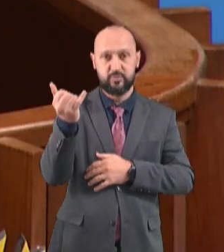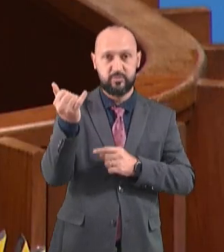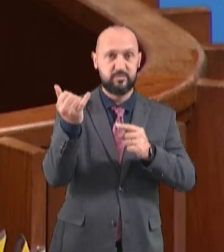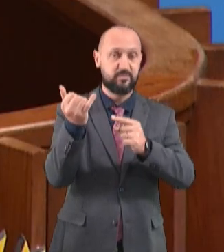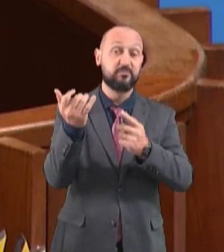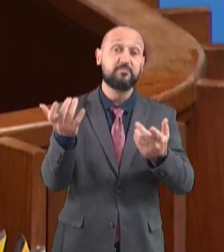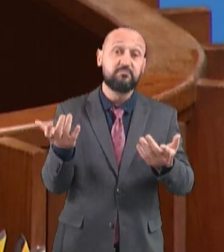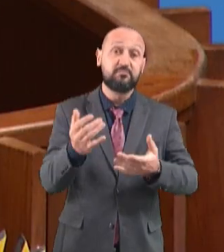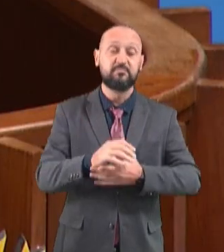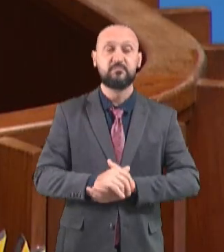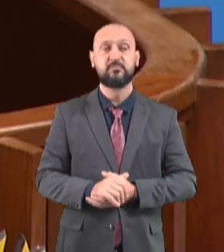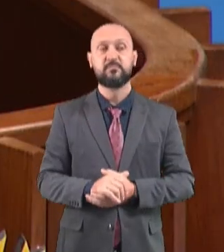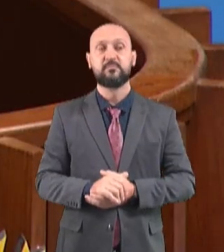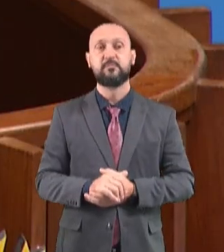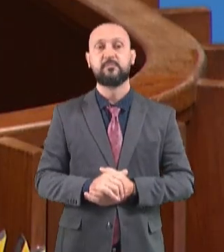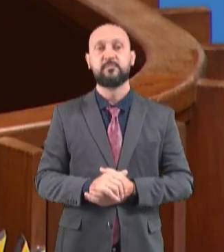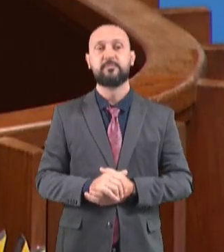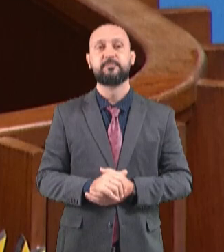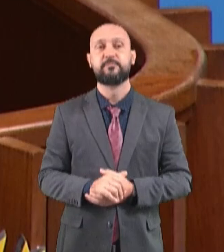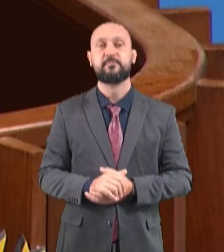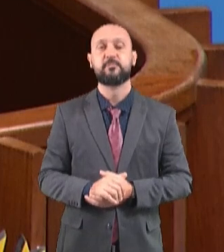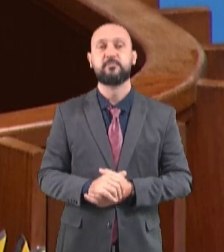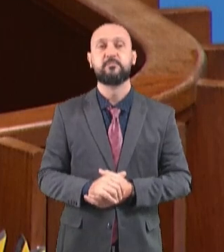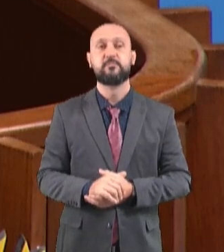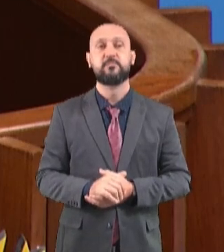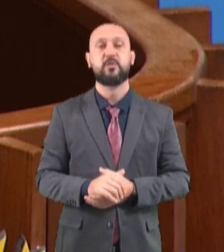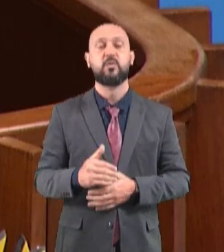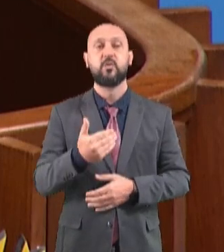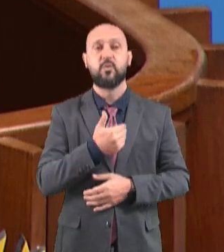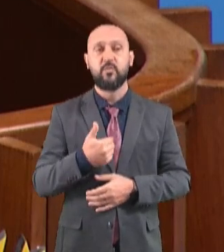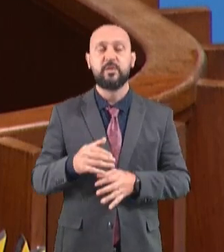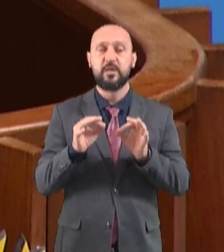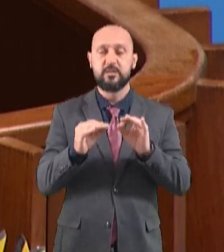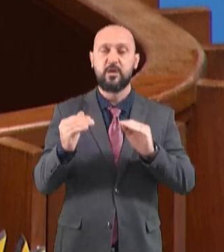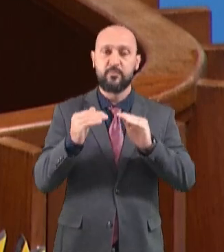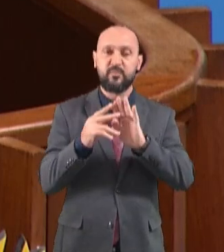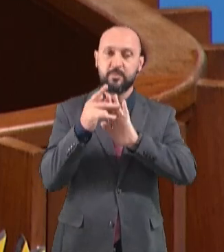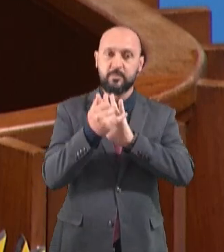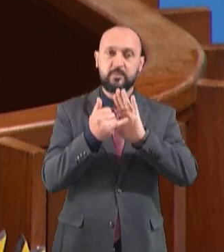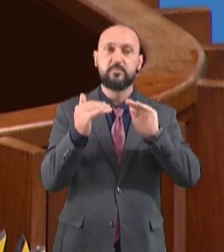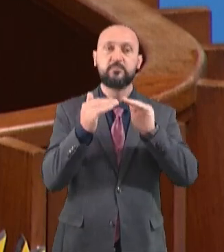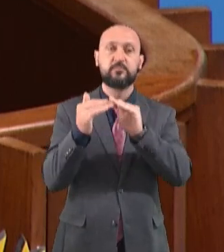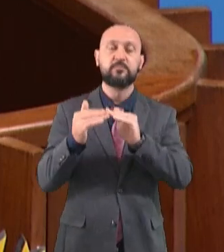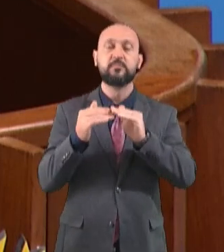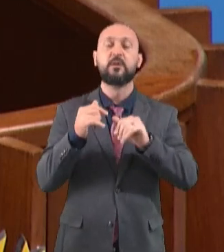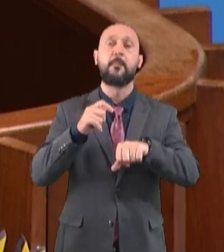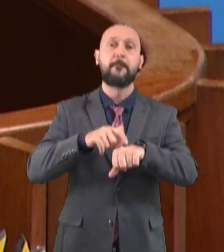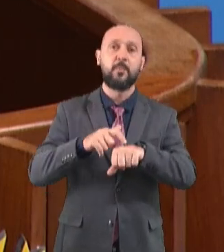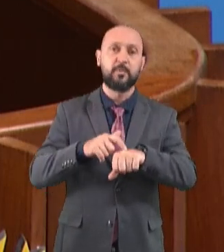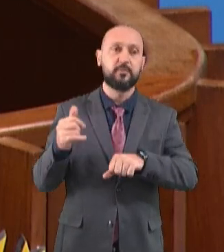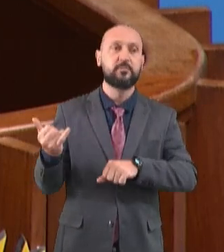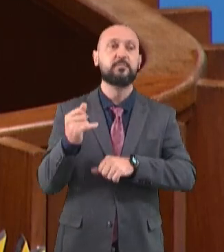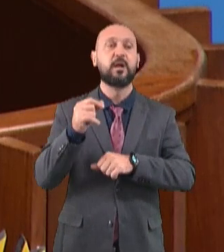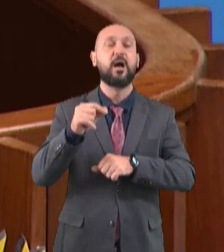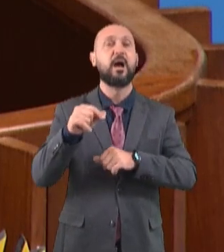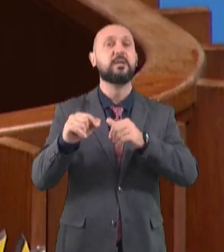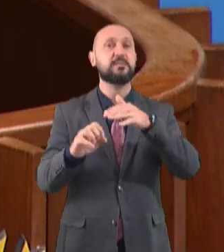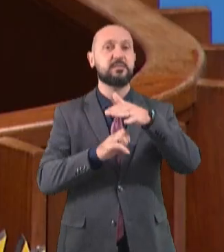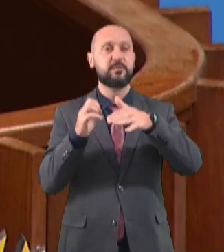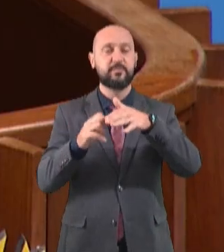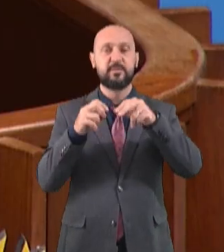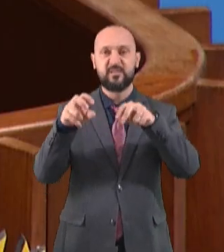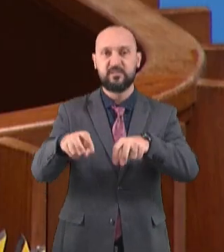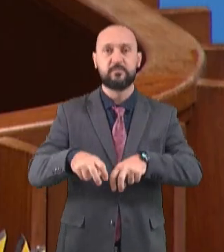mora. Então, quero dizer, o governo acerta, projeto adequado, vem em bom momento. As empresas